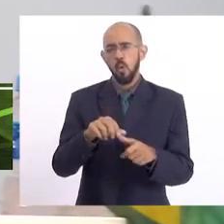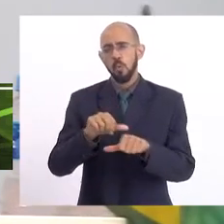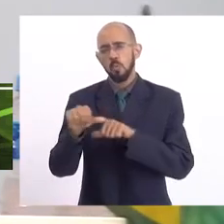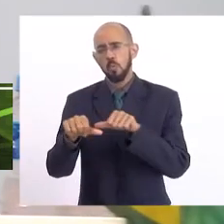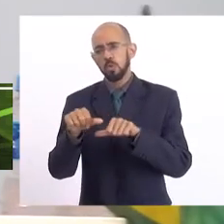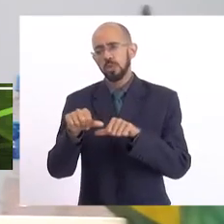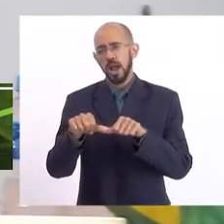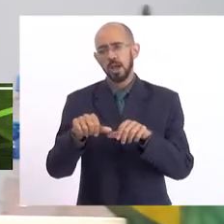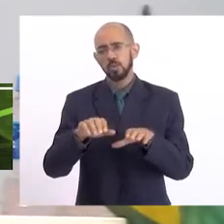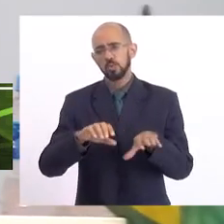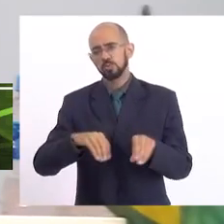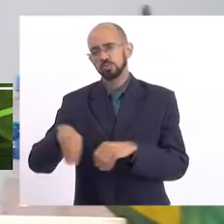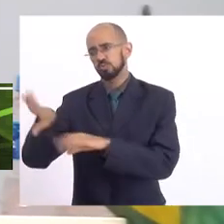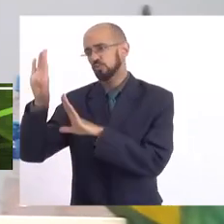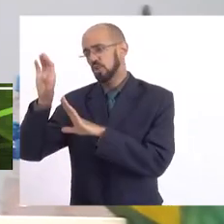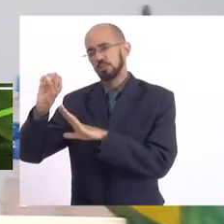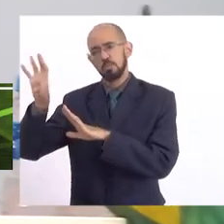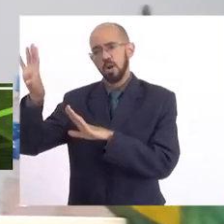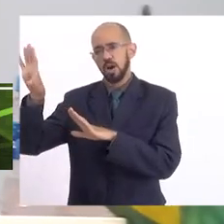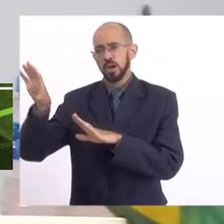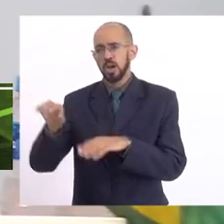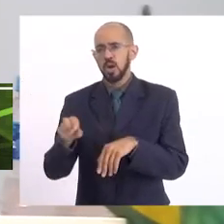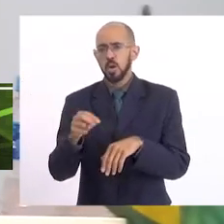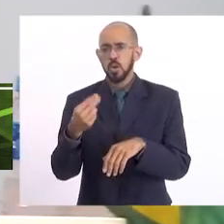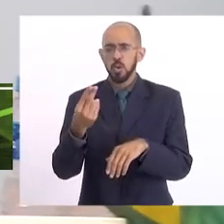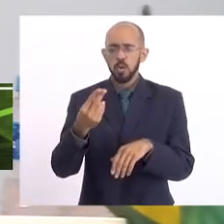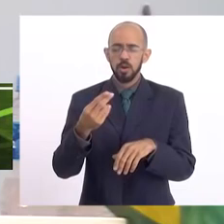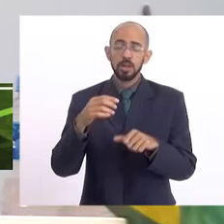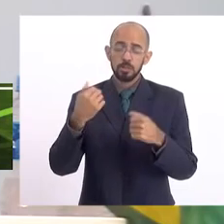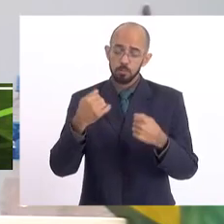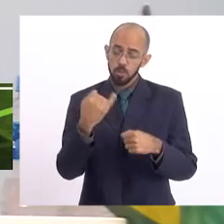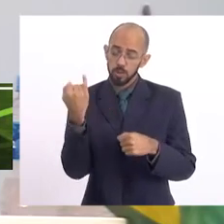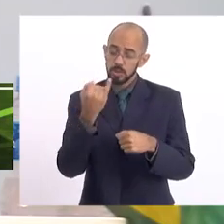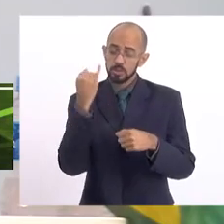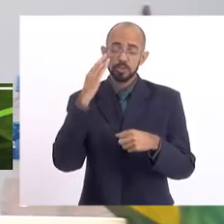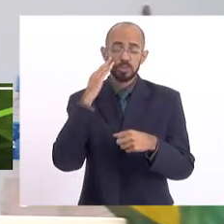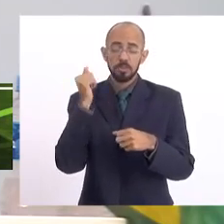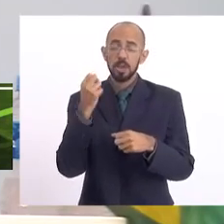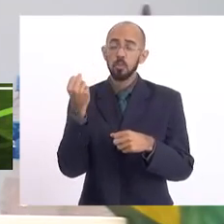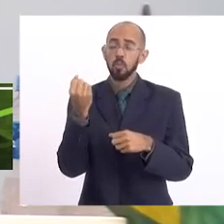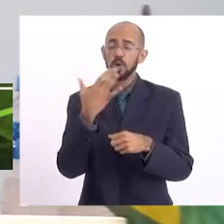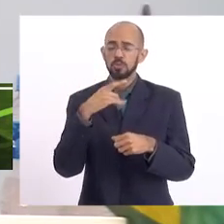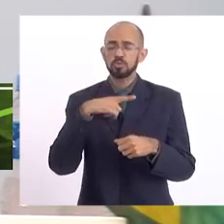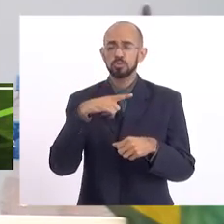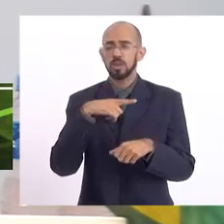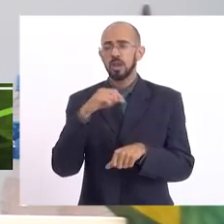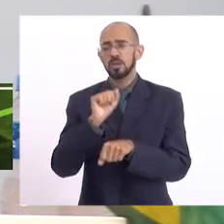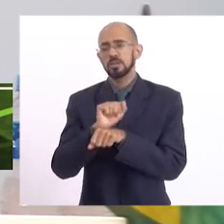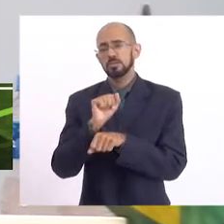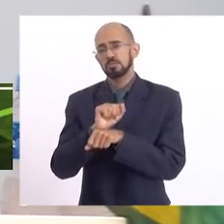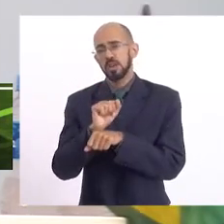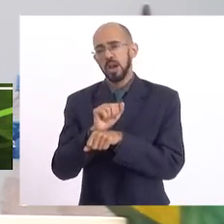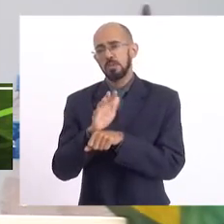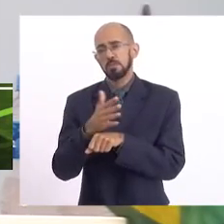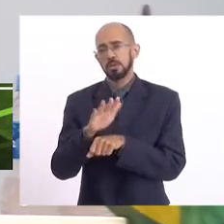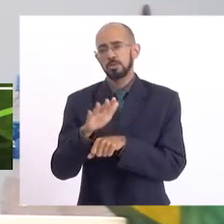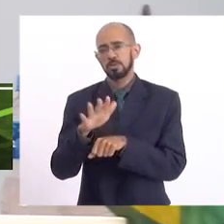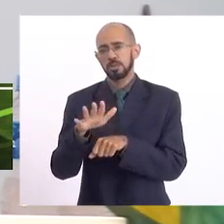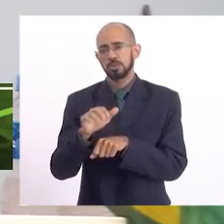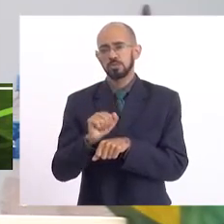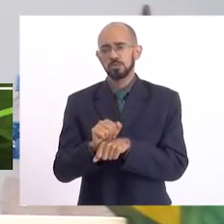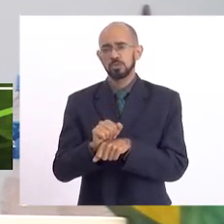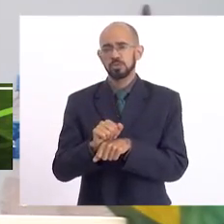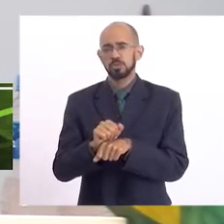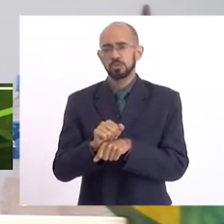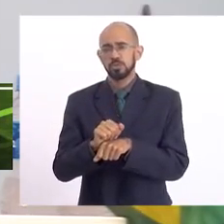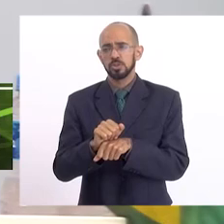desistiram. Então, é fundamental que a gente saiba precisar, pelo menos de forma aproximada ali, qual o